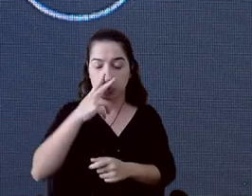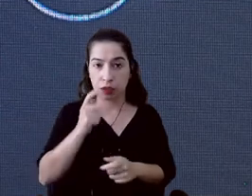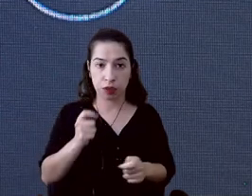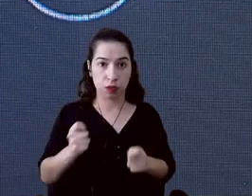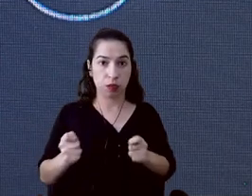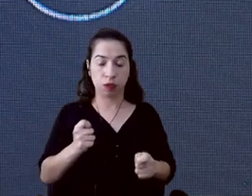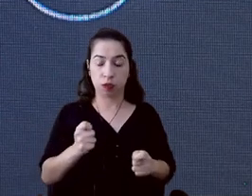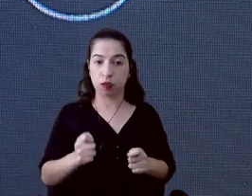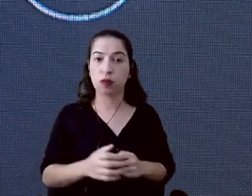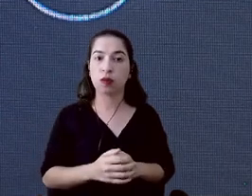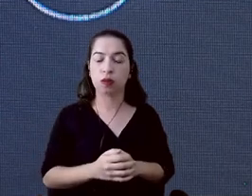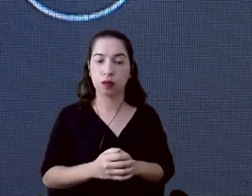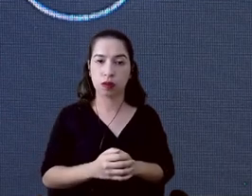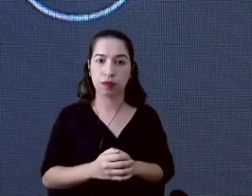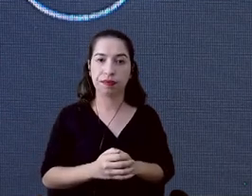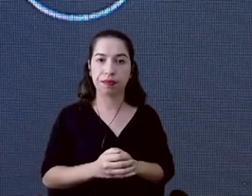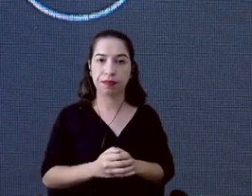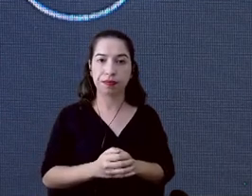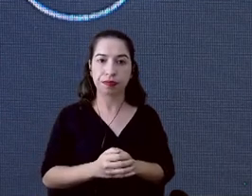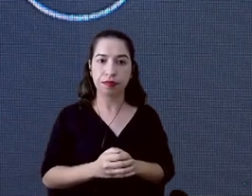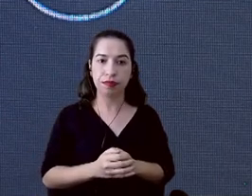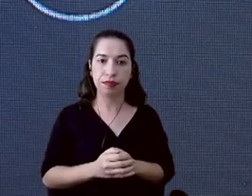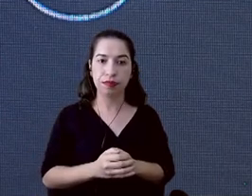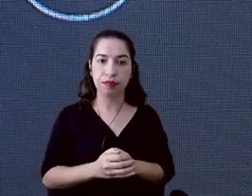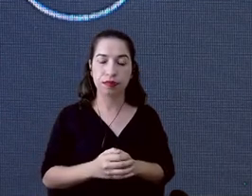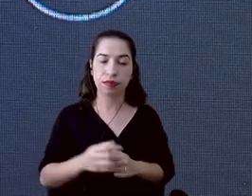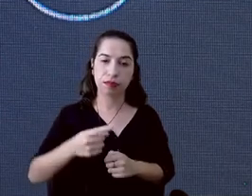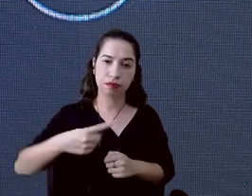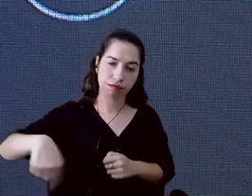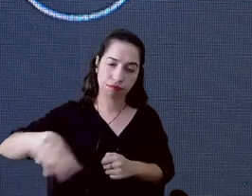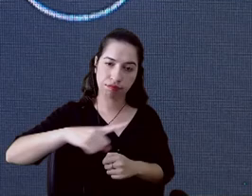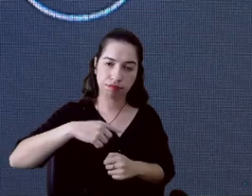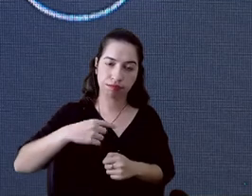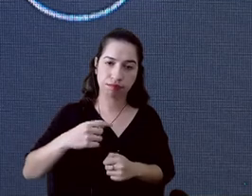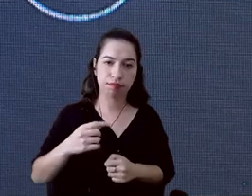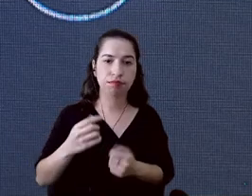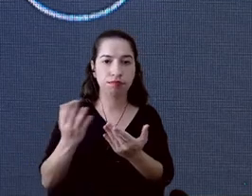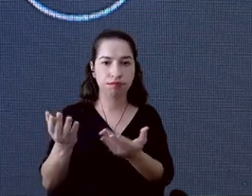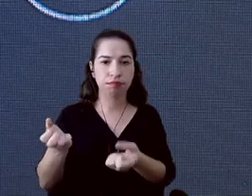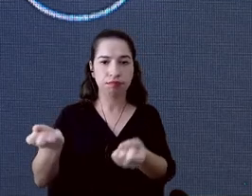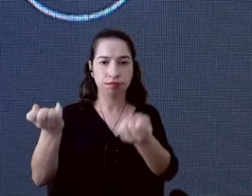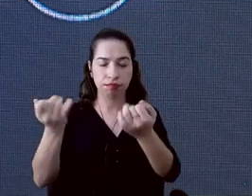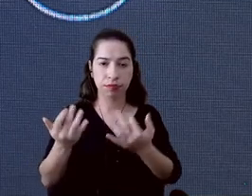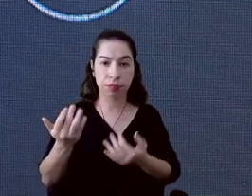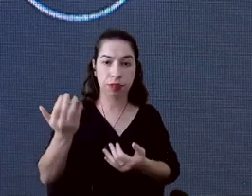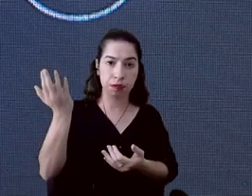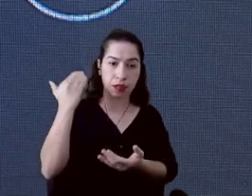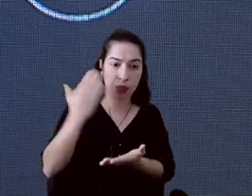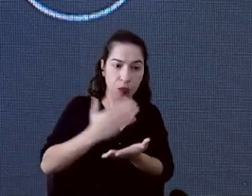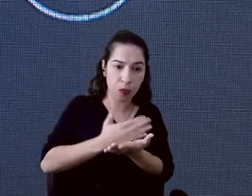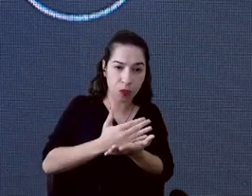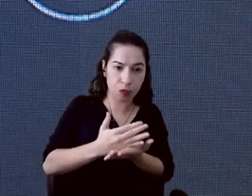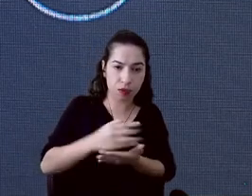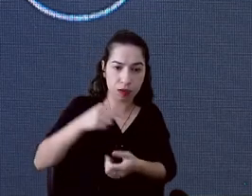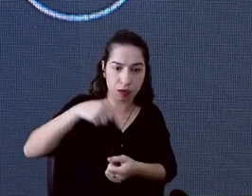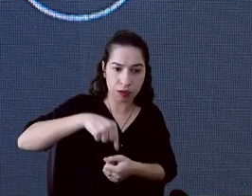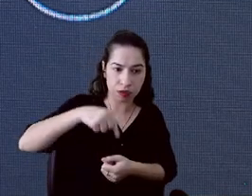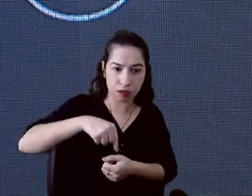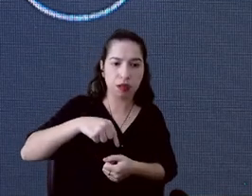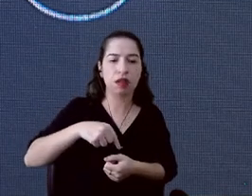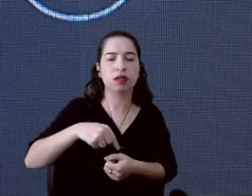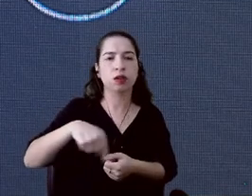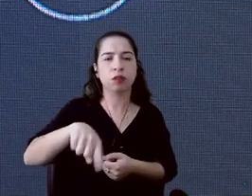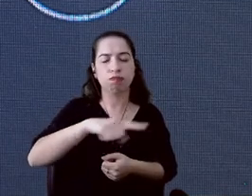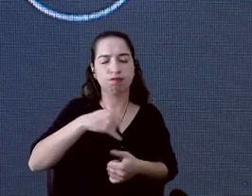nós como você diz né a gente desde o começo do bem se a gente sempre teve orgulho de cuidar